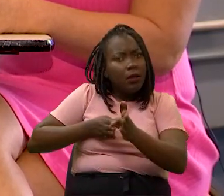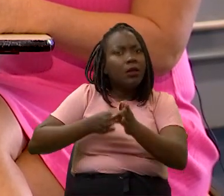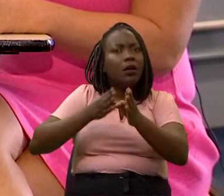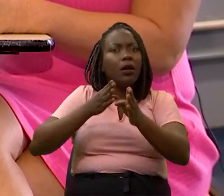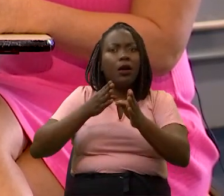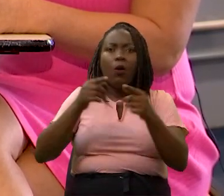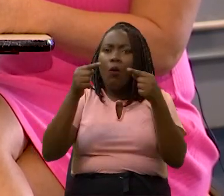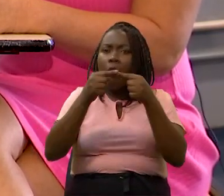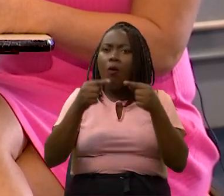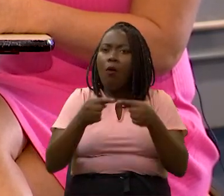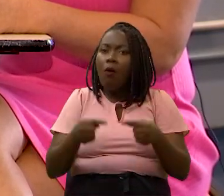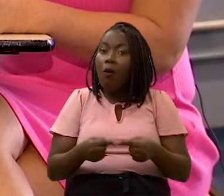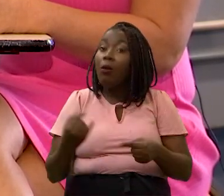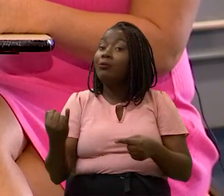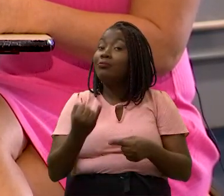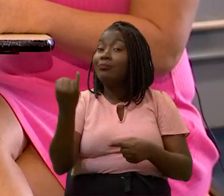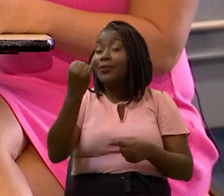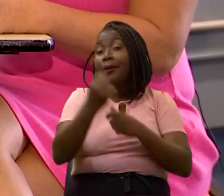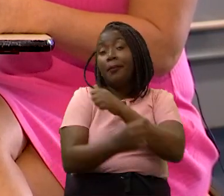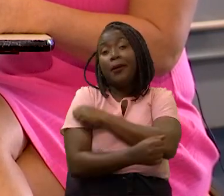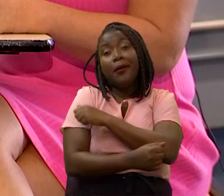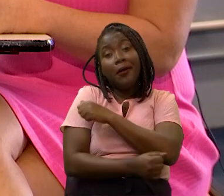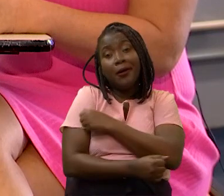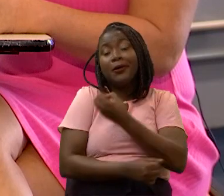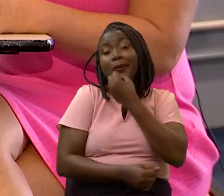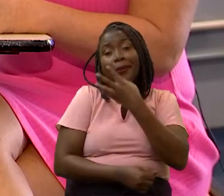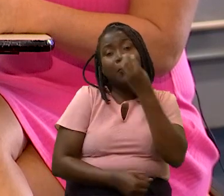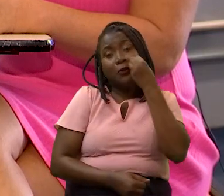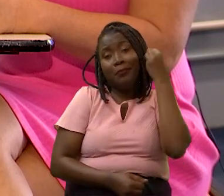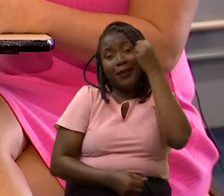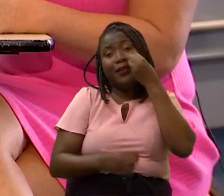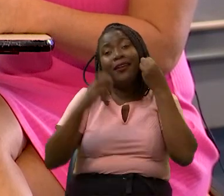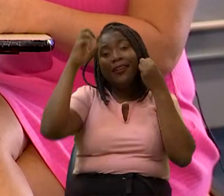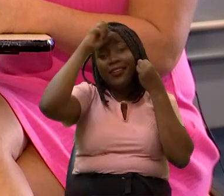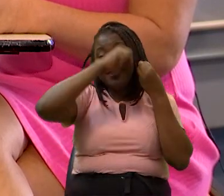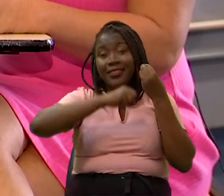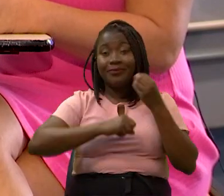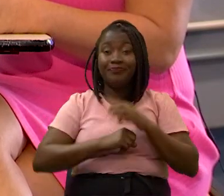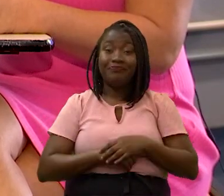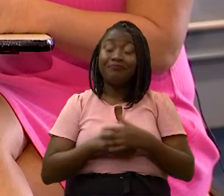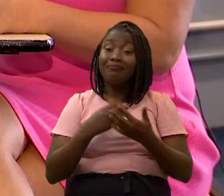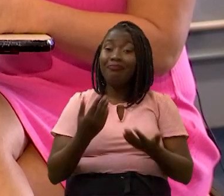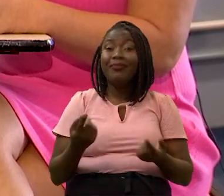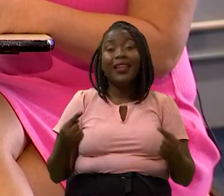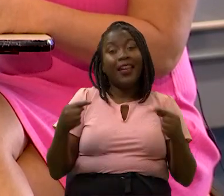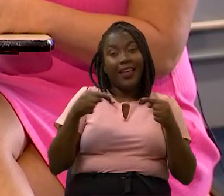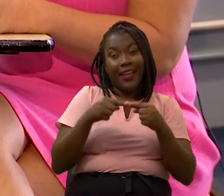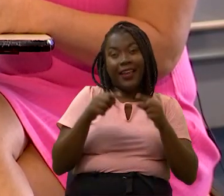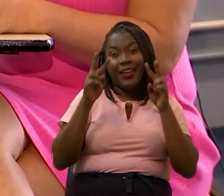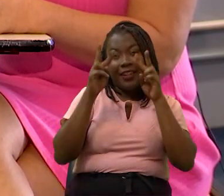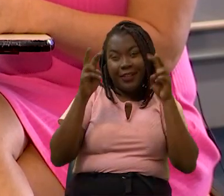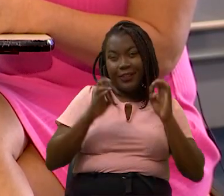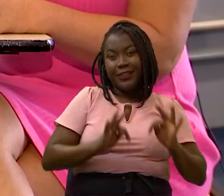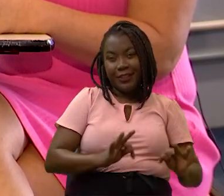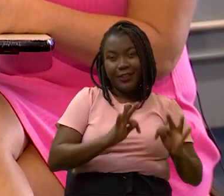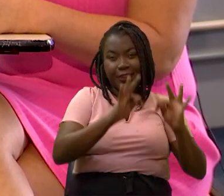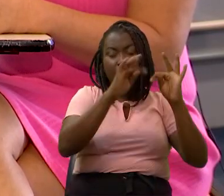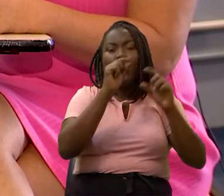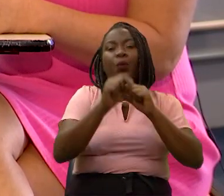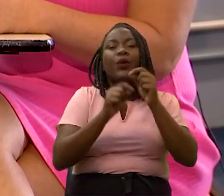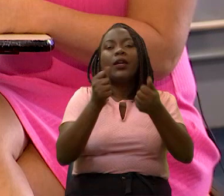com coerência. Isso é fundamental para que os alunos tenham uma boa experiência de aprendizado. Bom, referente à questão que